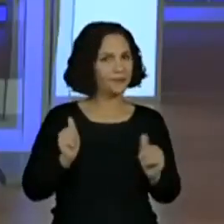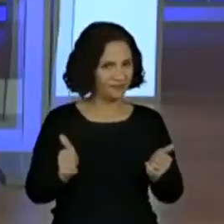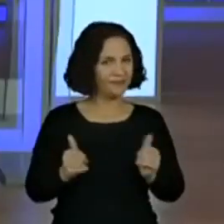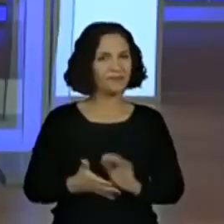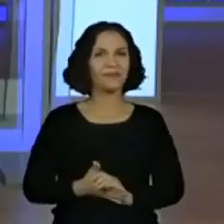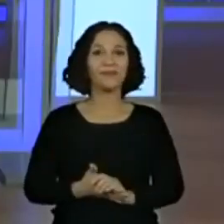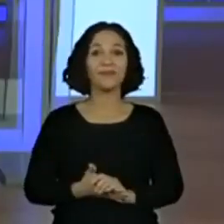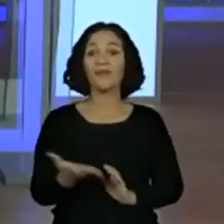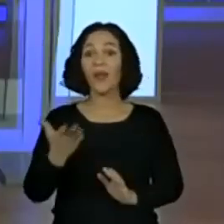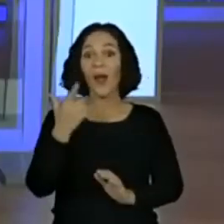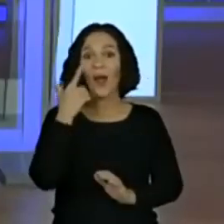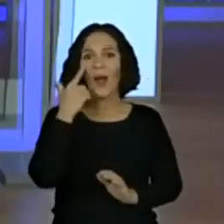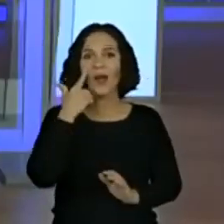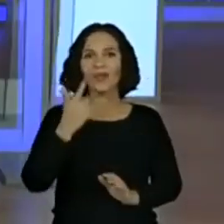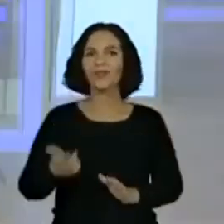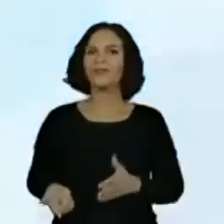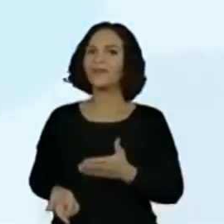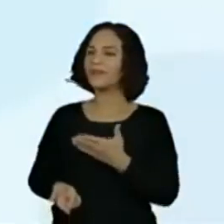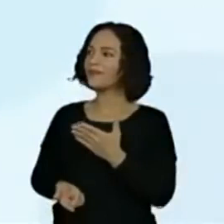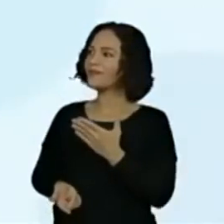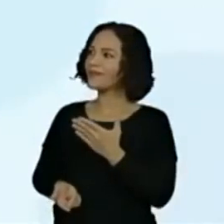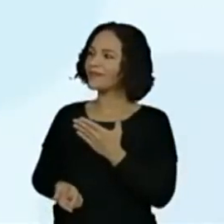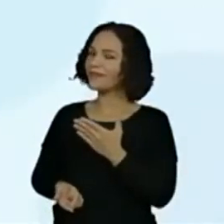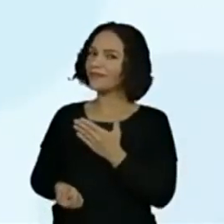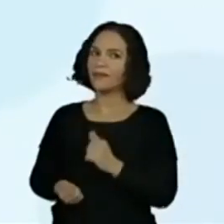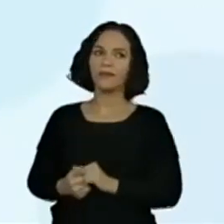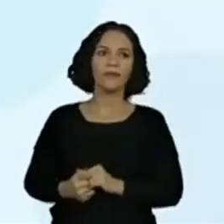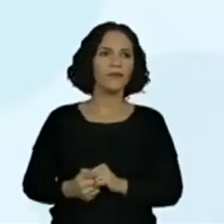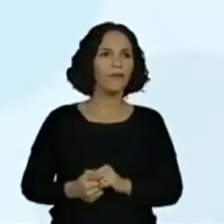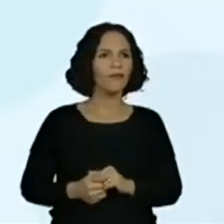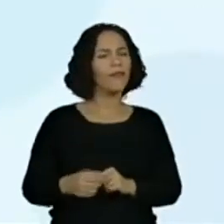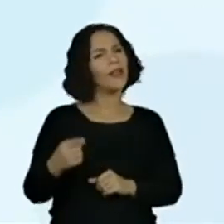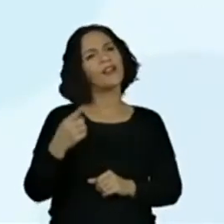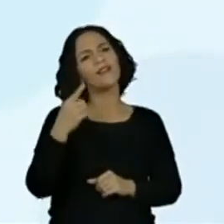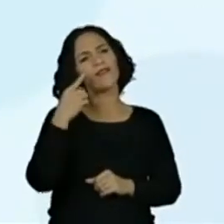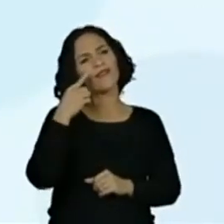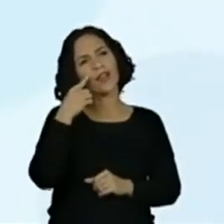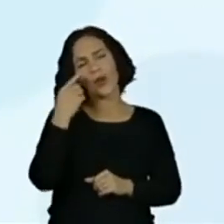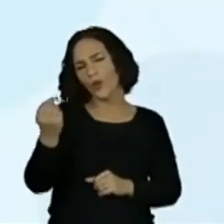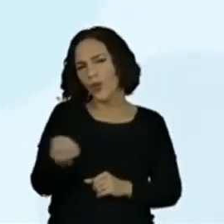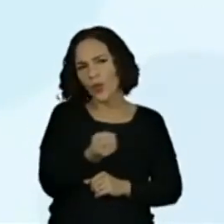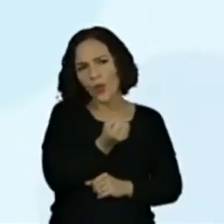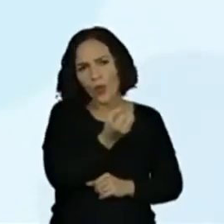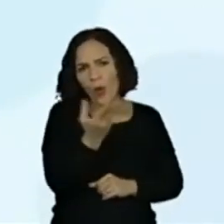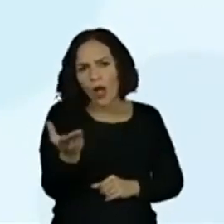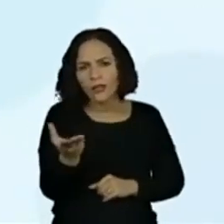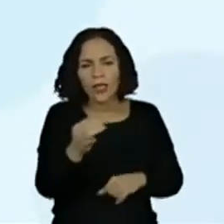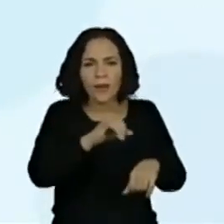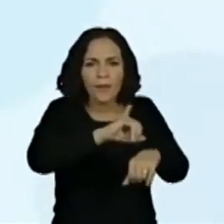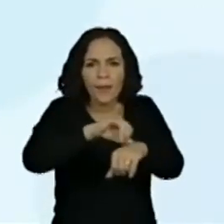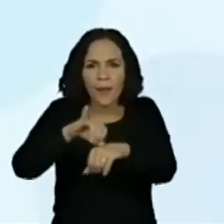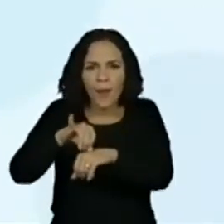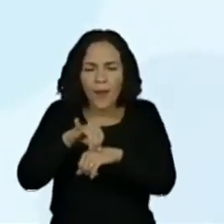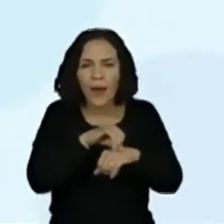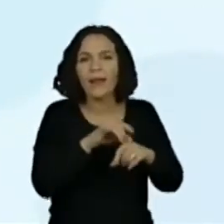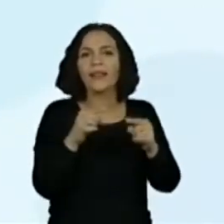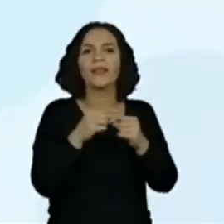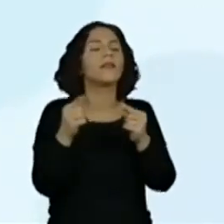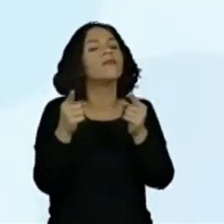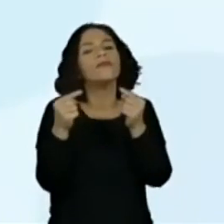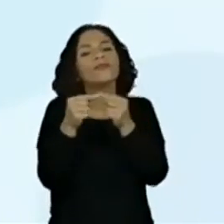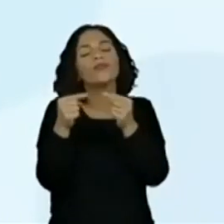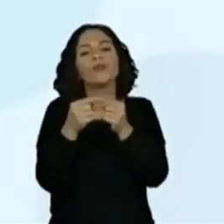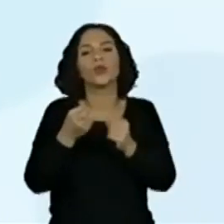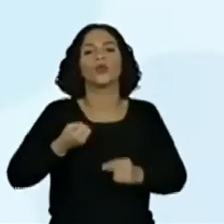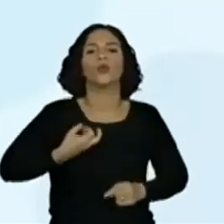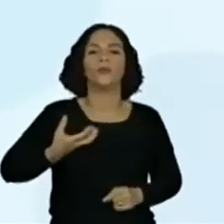turminha. Estabeleça a relação entre a quantidade de objetos e os numerais. Então, nós temos